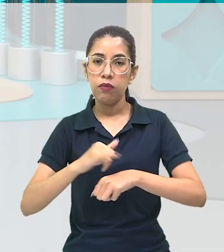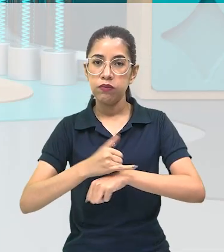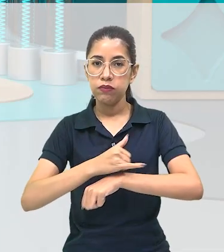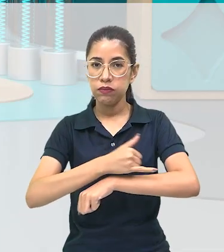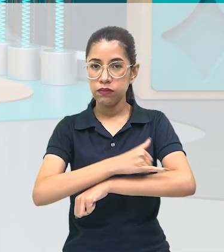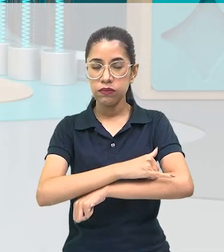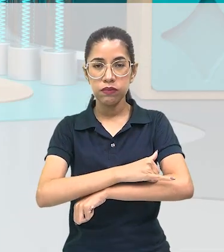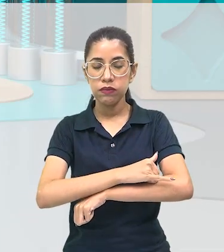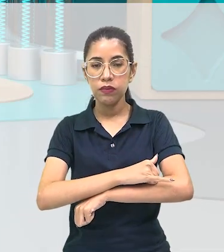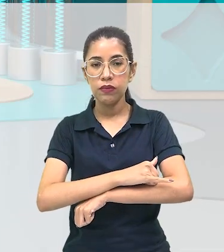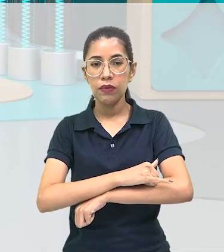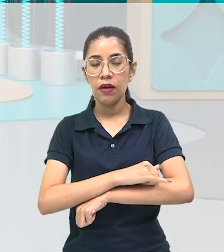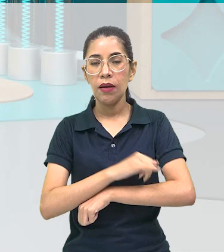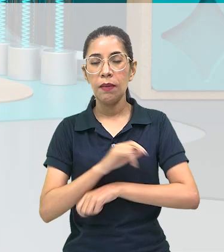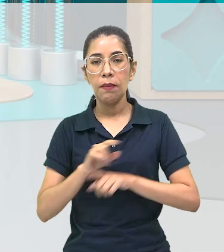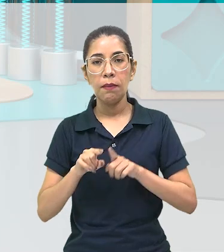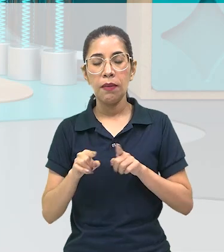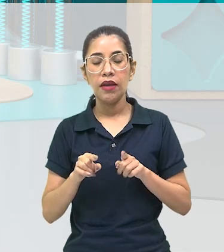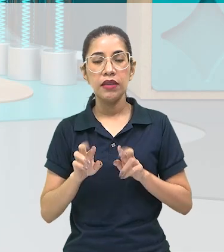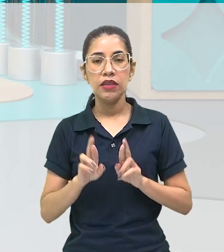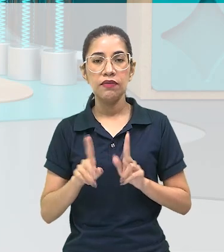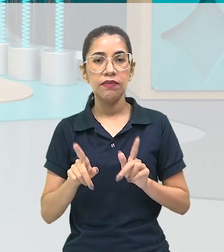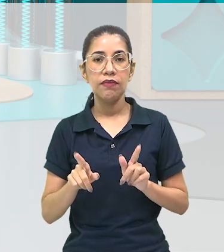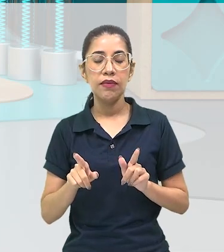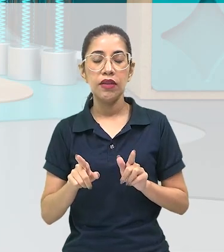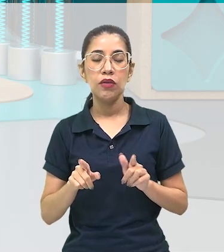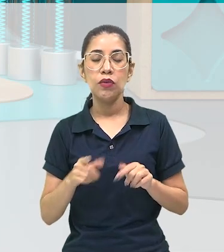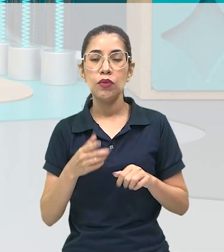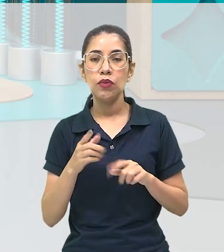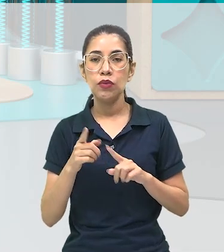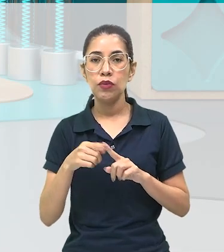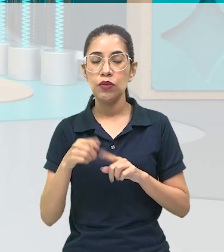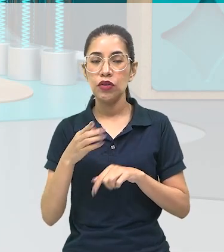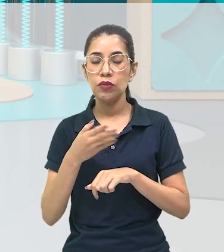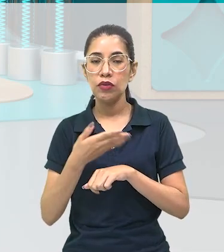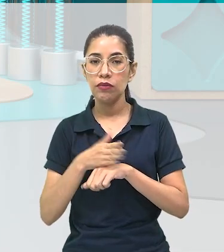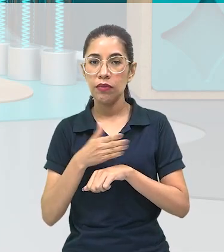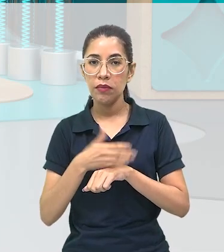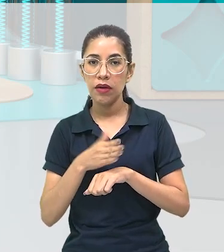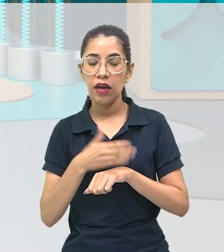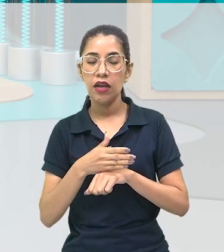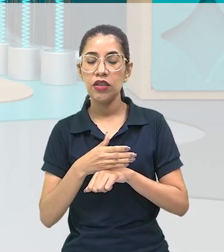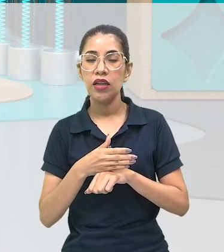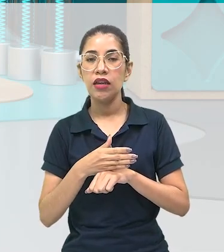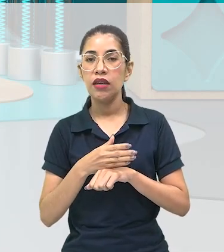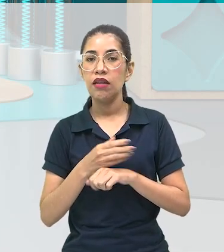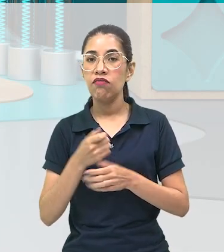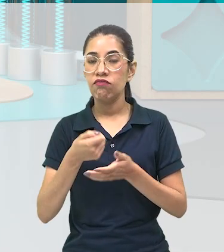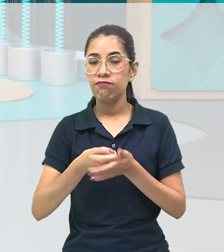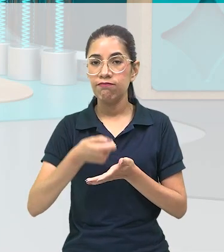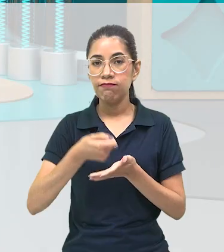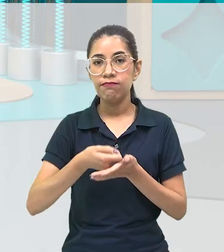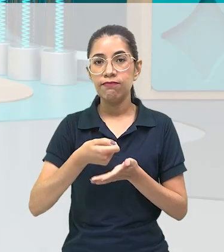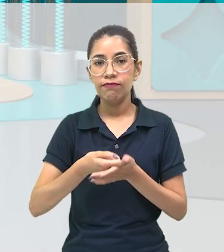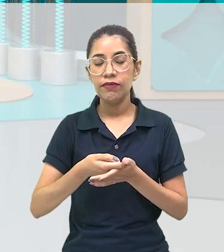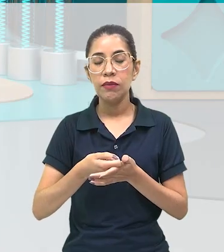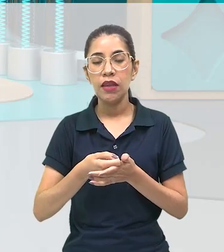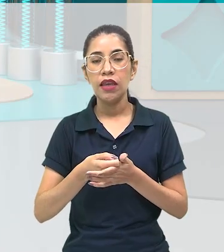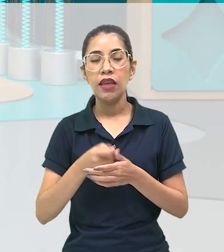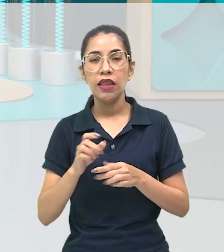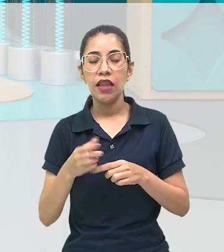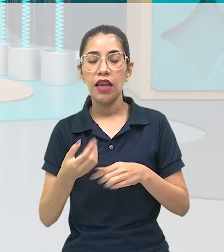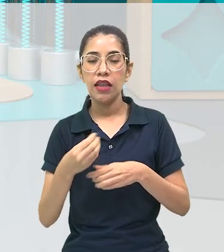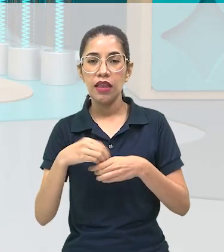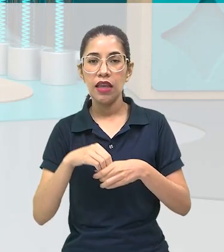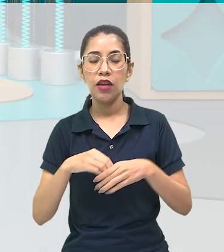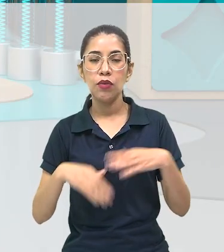Parecem ser somente gordura. Mas o ritmo de treinamento deles é tão rigoroso que por baixo dessa